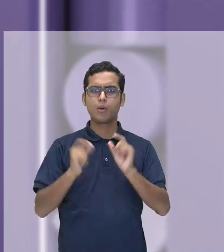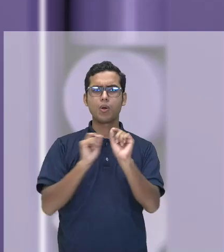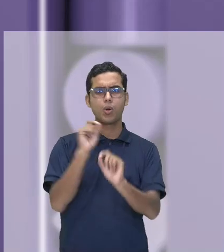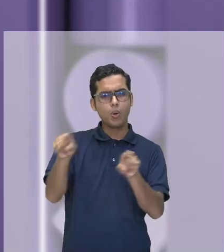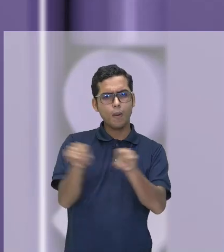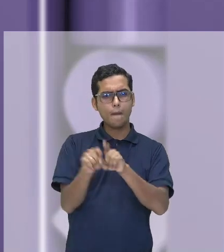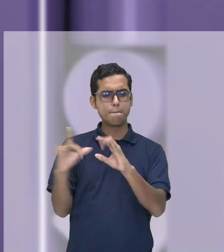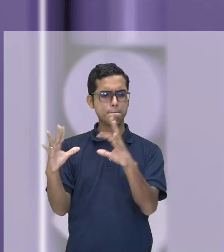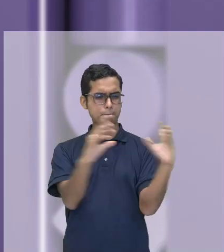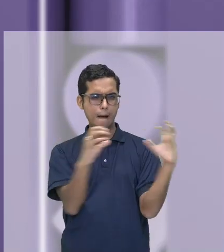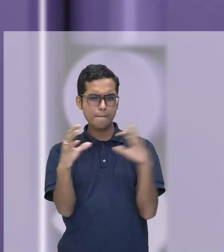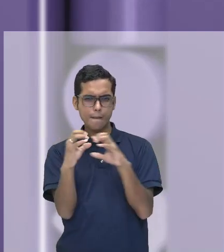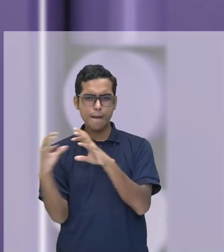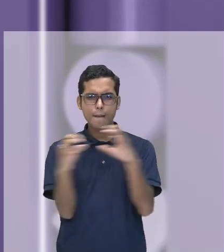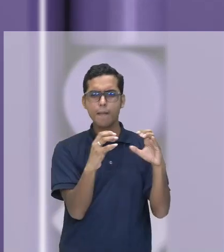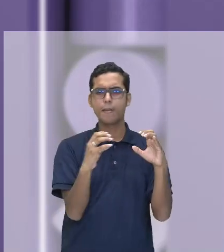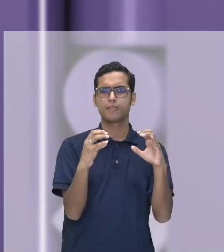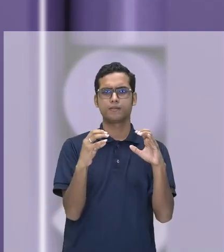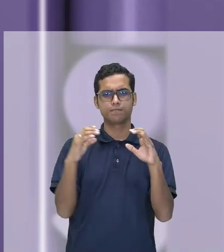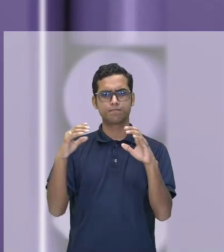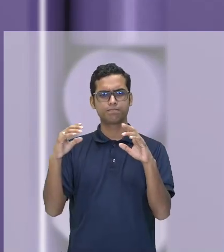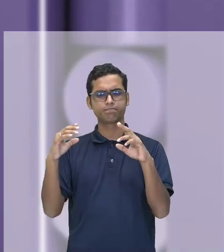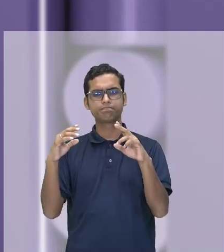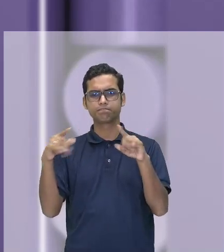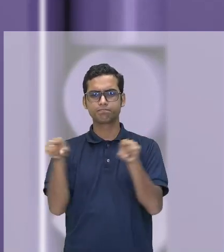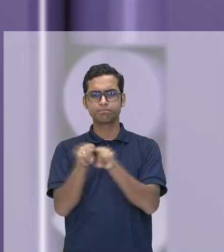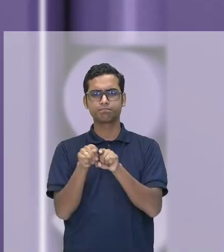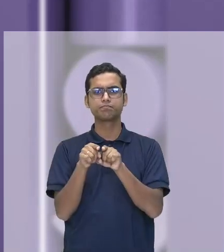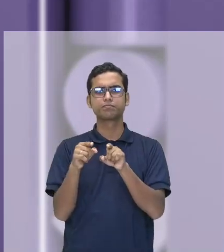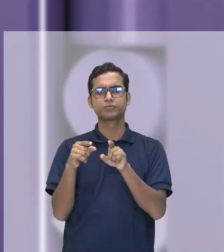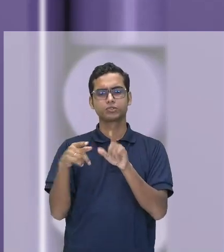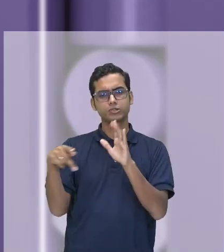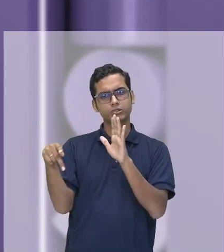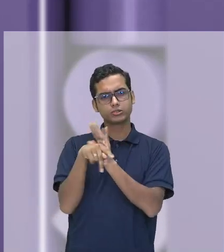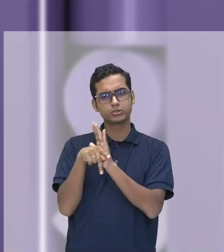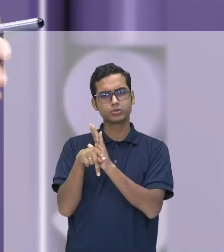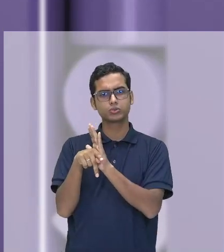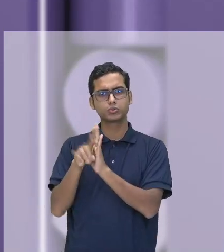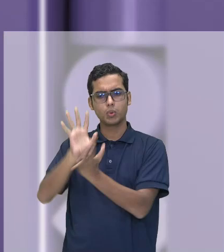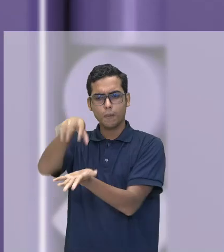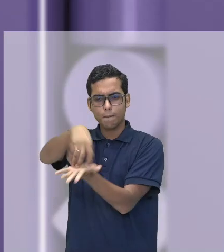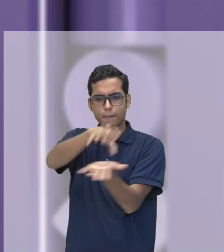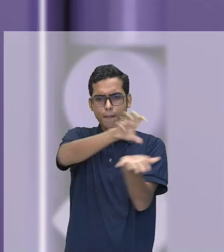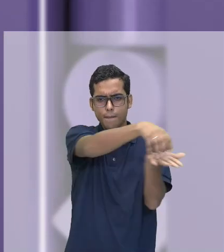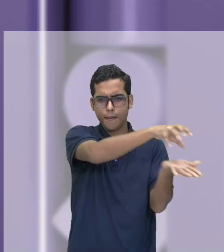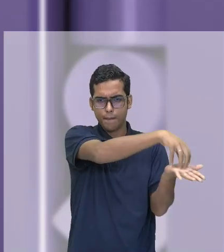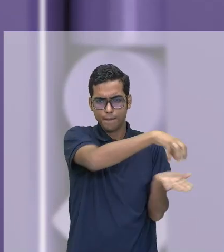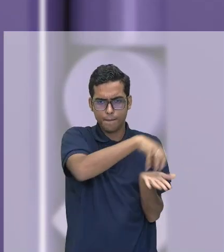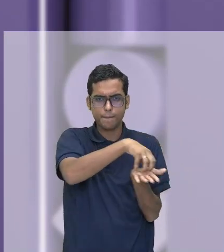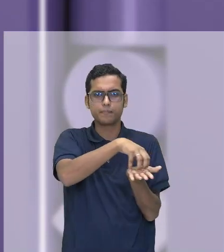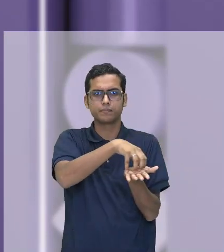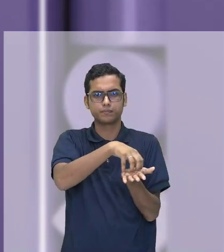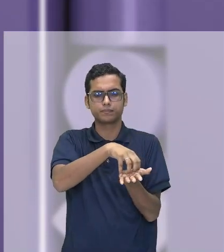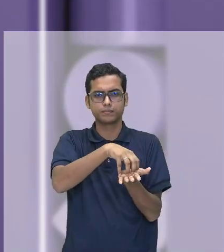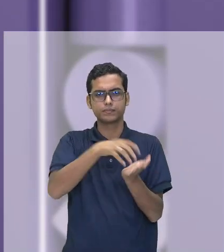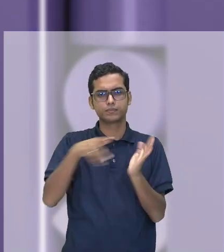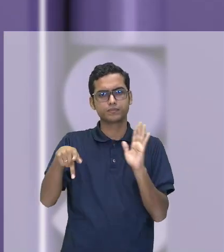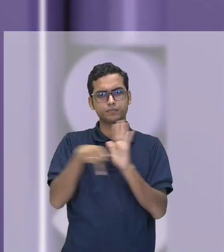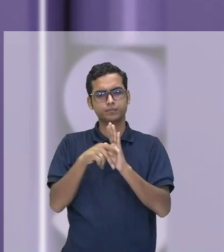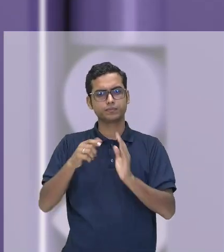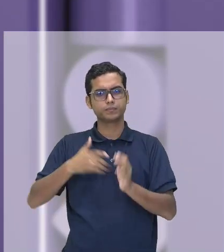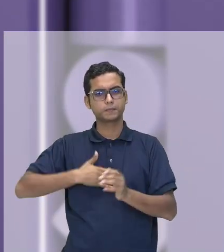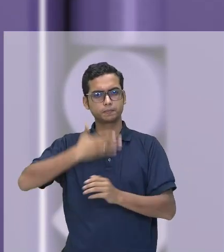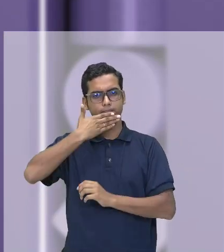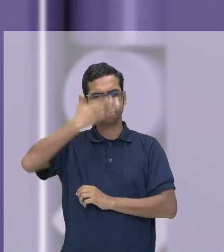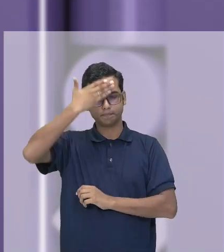entre as aldeias arábicas. Ele vai ser uma religião que vai unificar várias nações, vários povos, para,